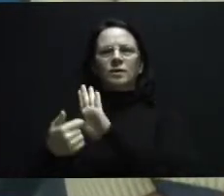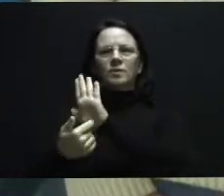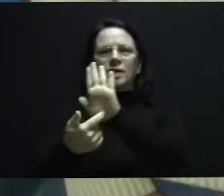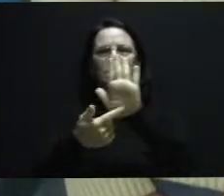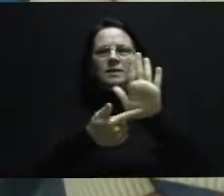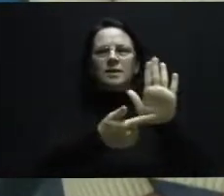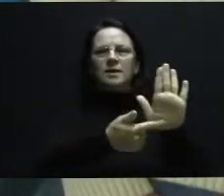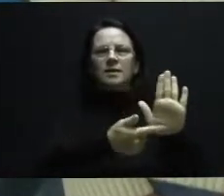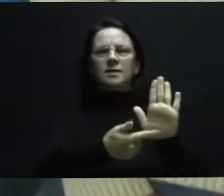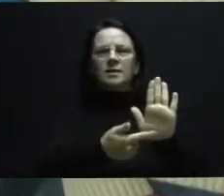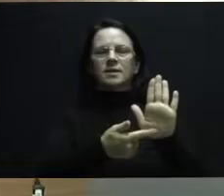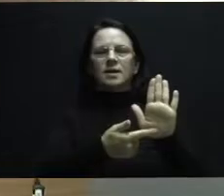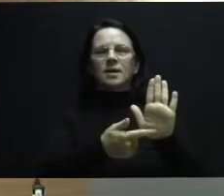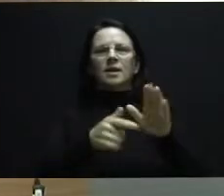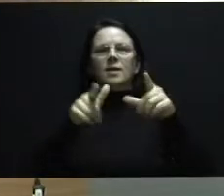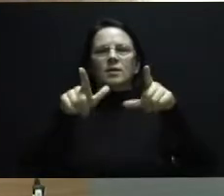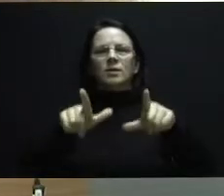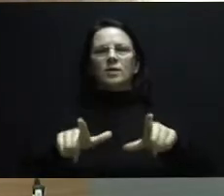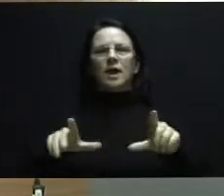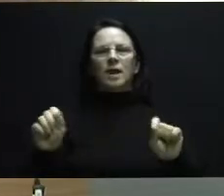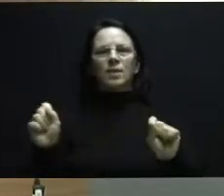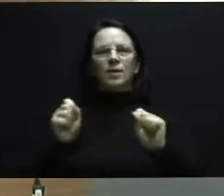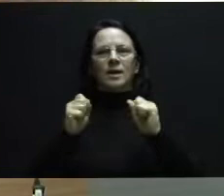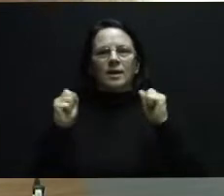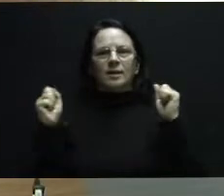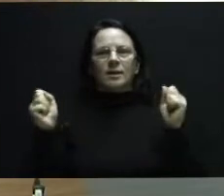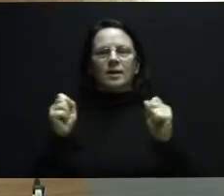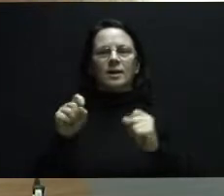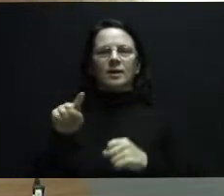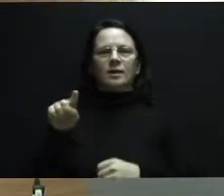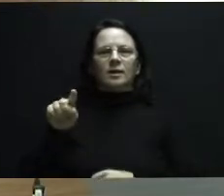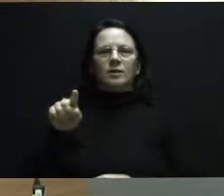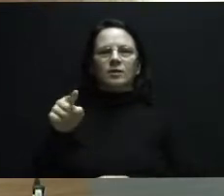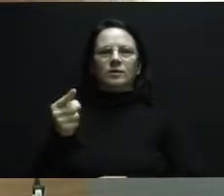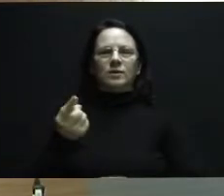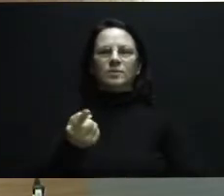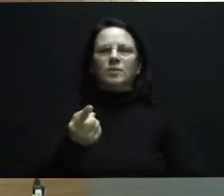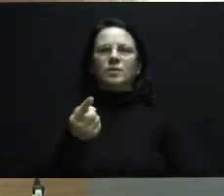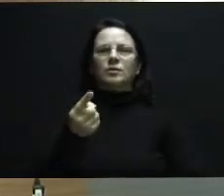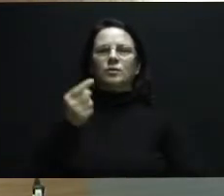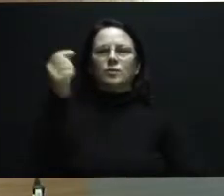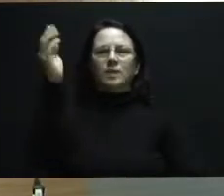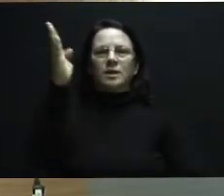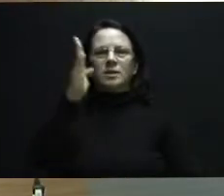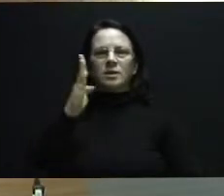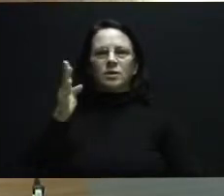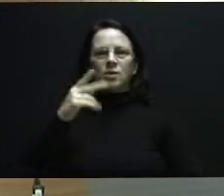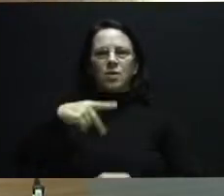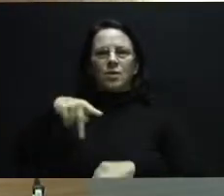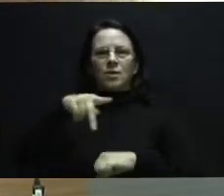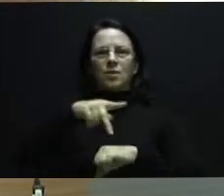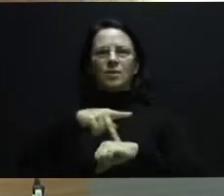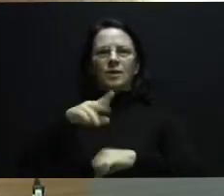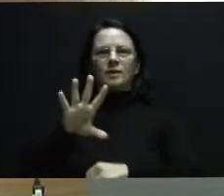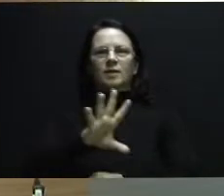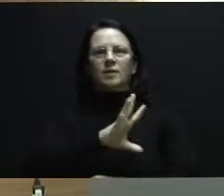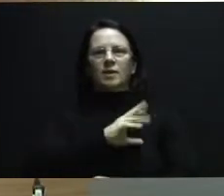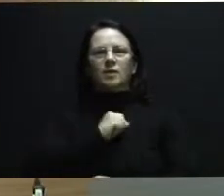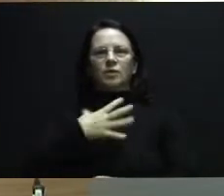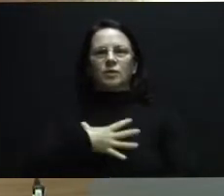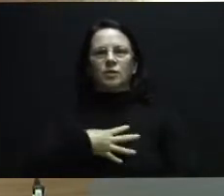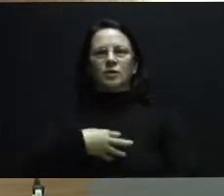futuro espelha essa grandeza, terra adorada. Entre outras mil, és o Brasil, ó pátria